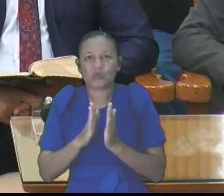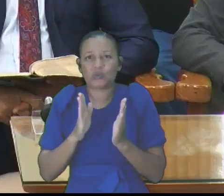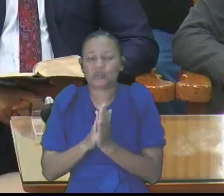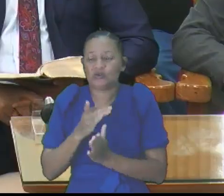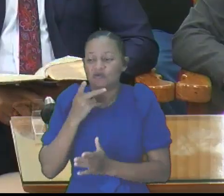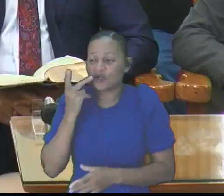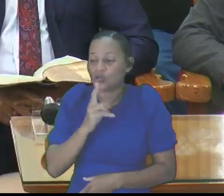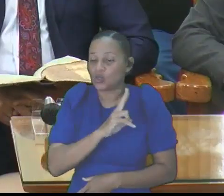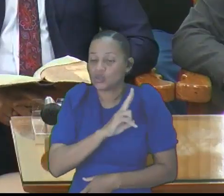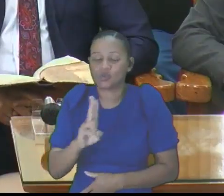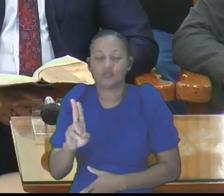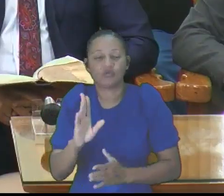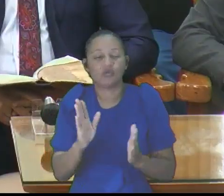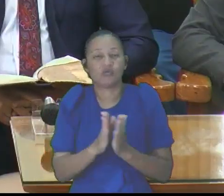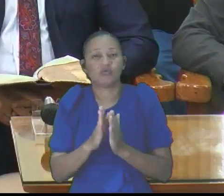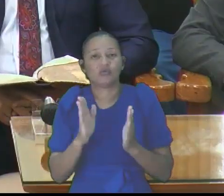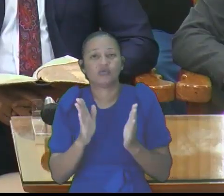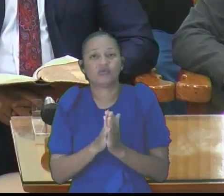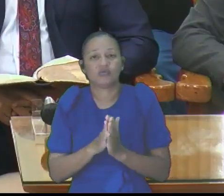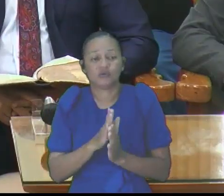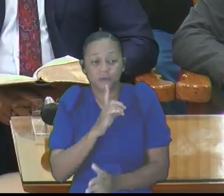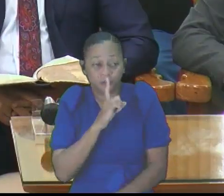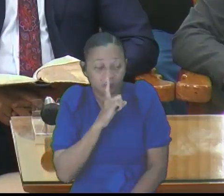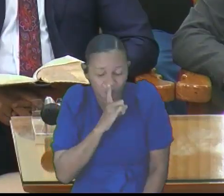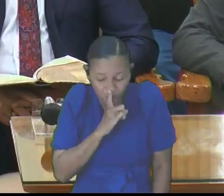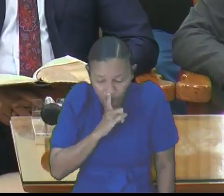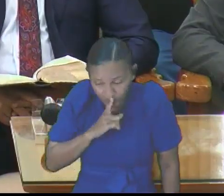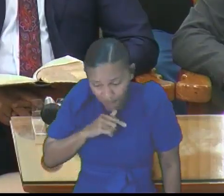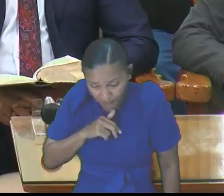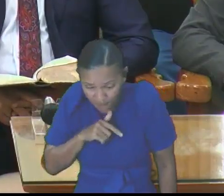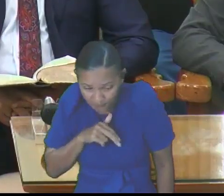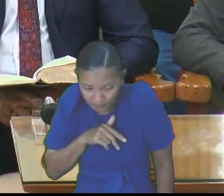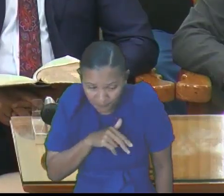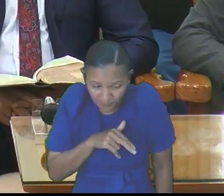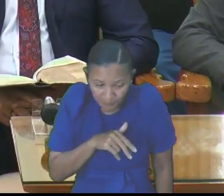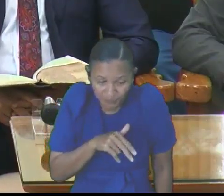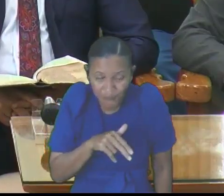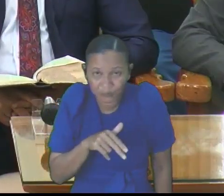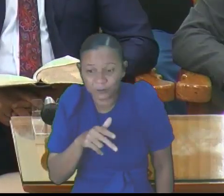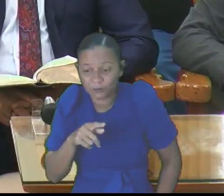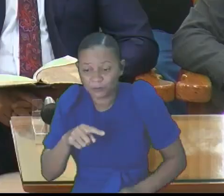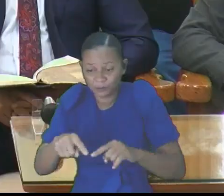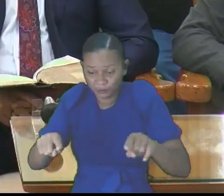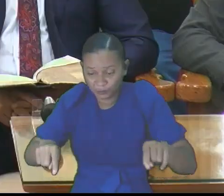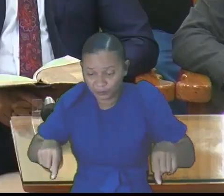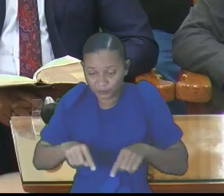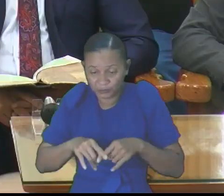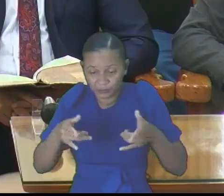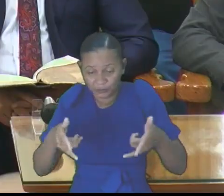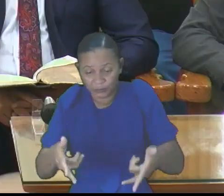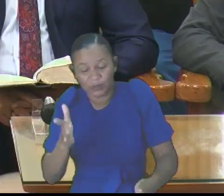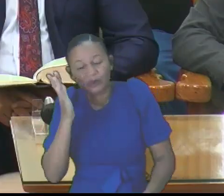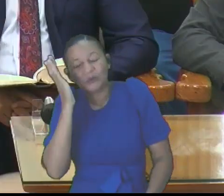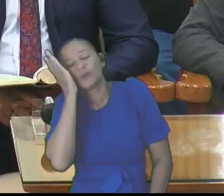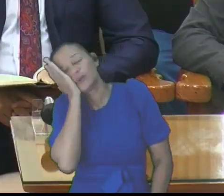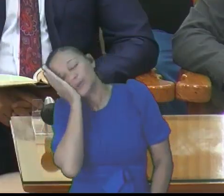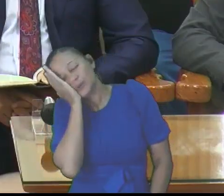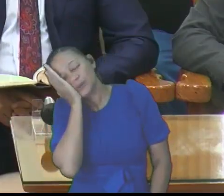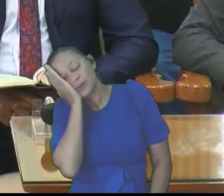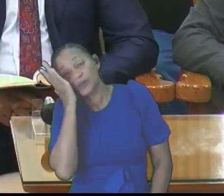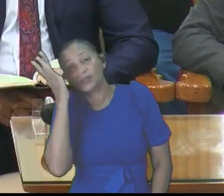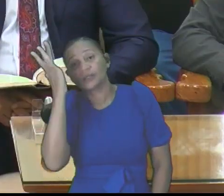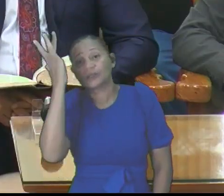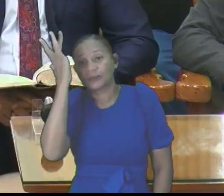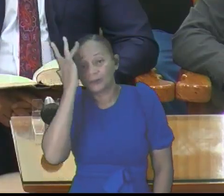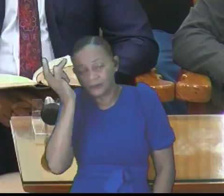dele na oração. Ele passou caladinho pela porta do pai, foi para o quarto, dormiu. Quando foi de